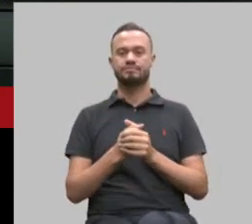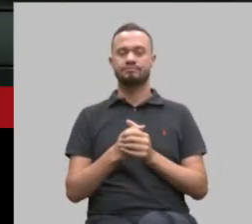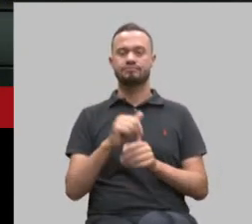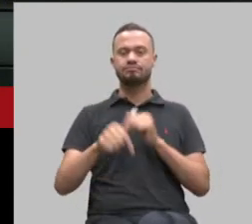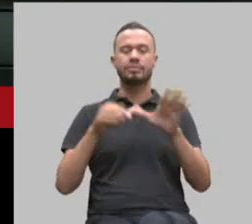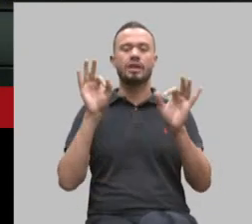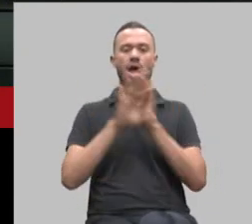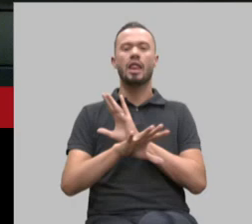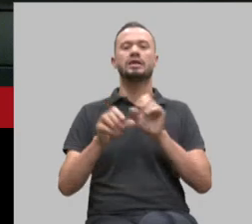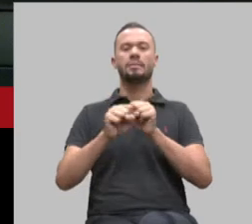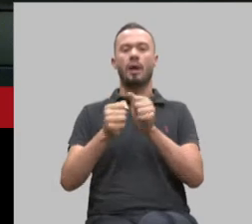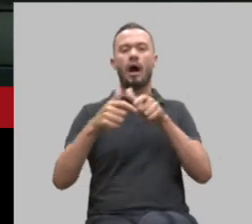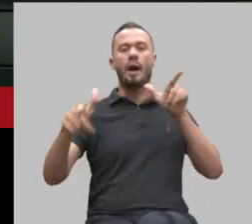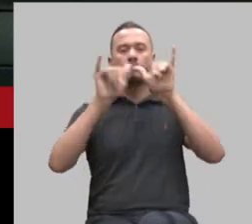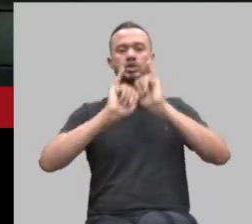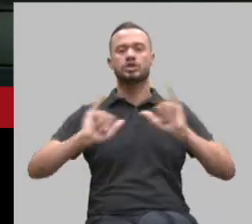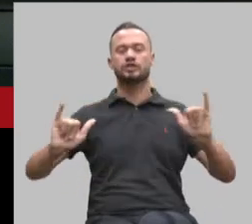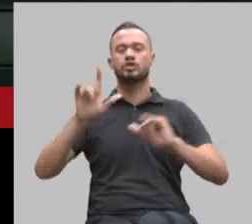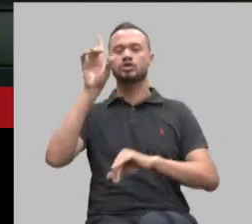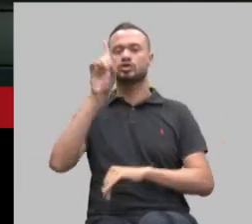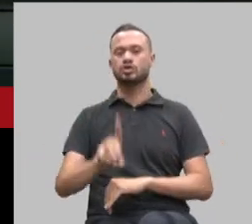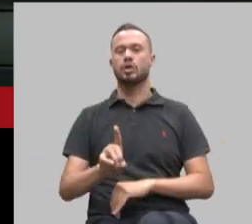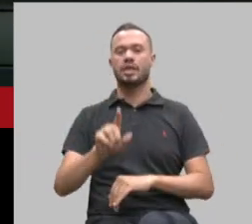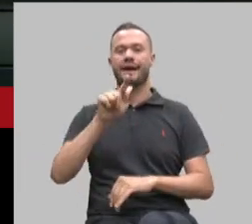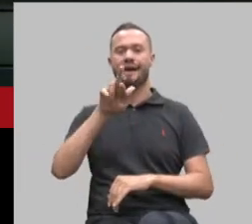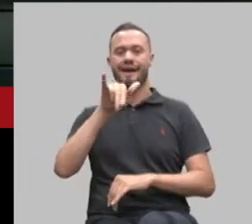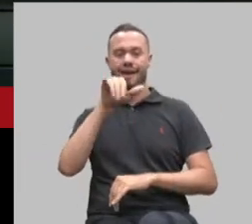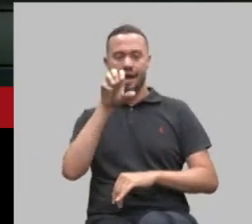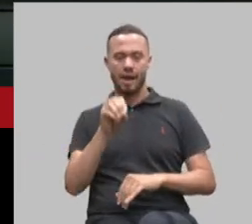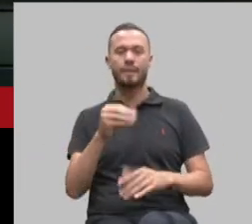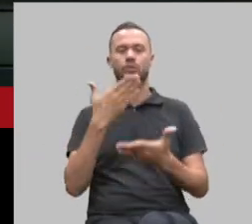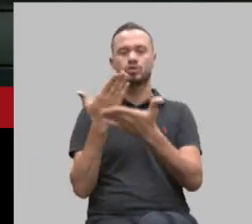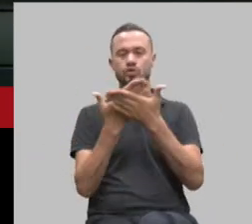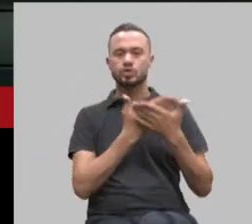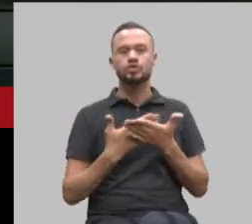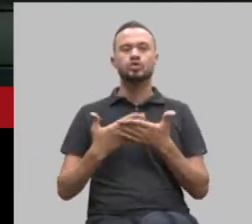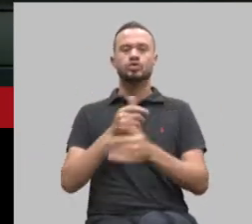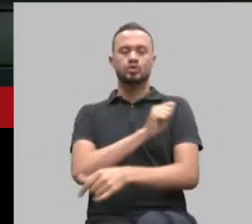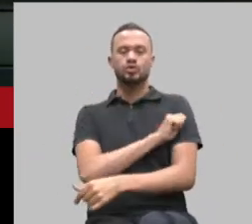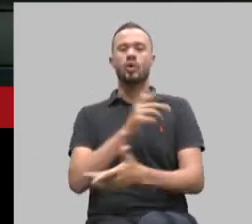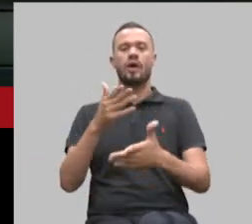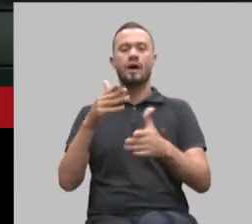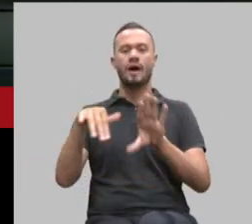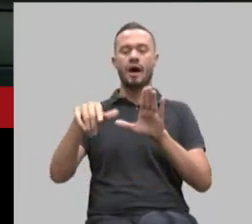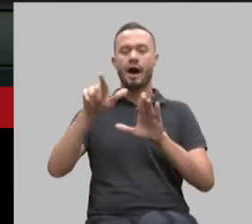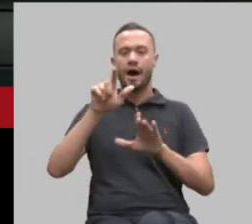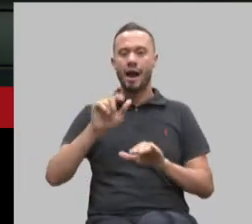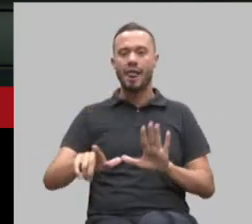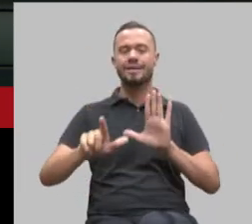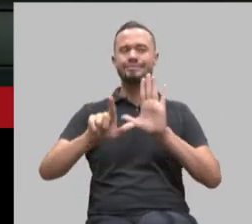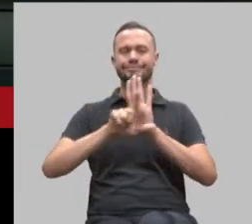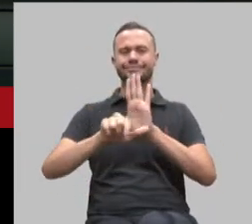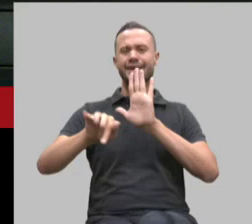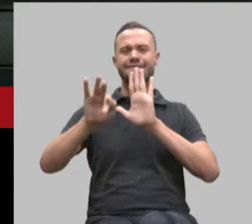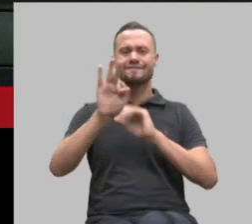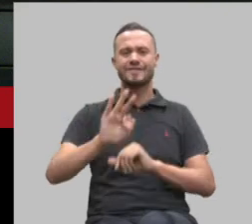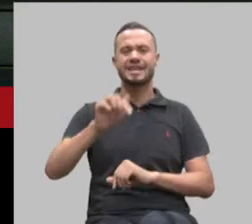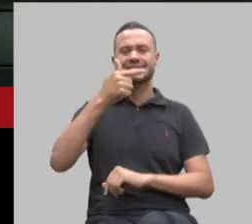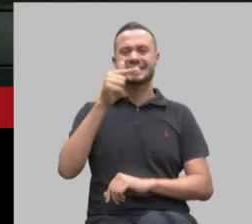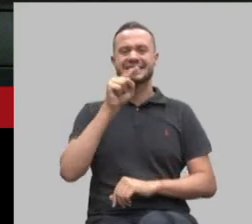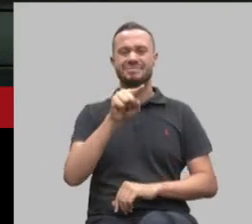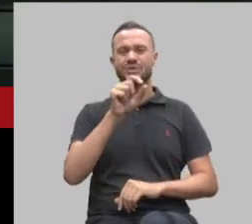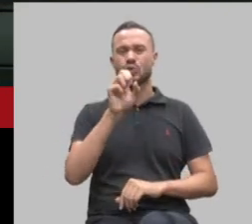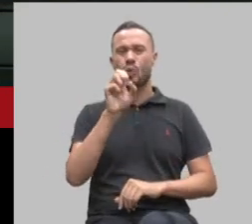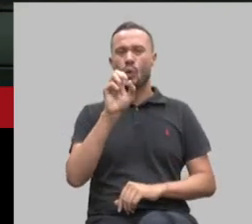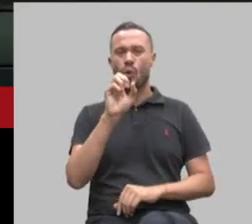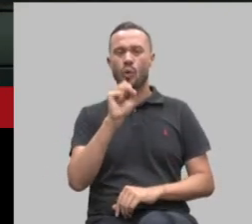ampla divulgação do direito ao grêmio estudantil baseado na lei federal 7398 de 85 e